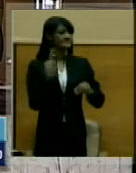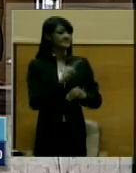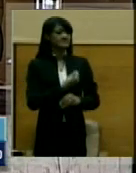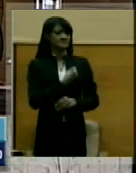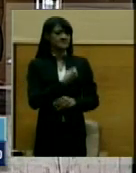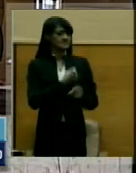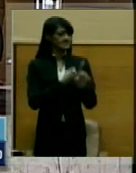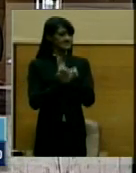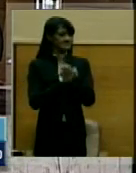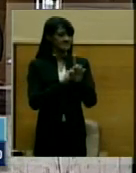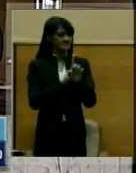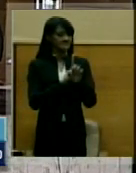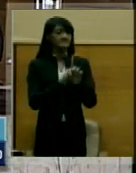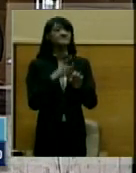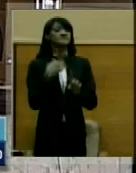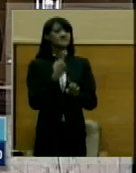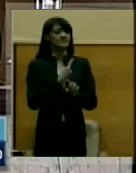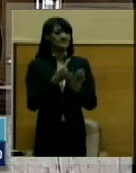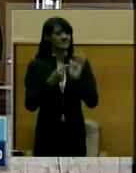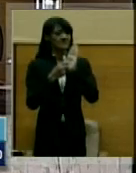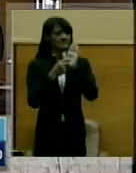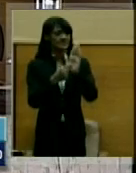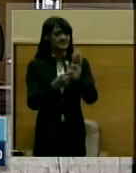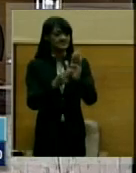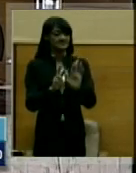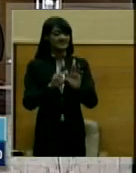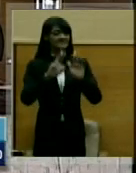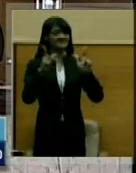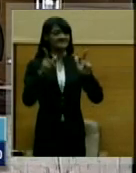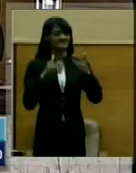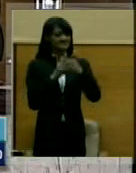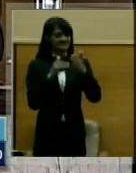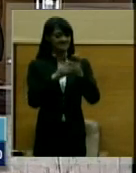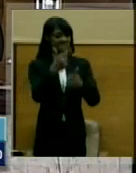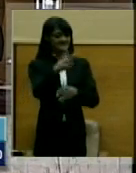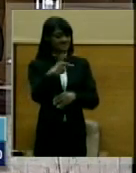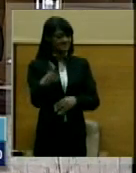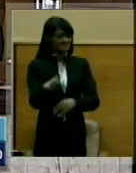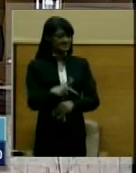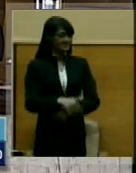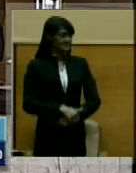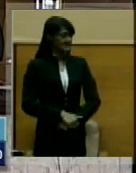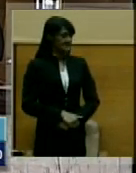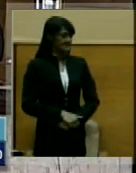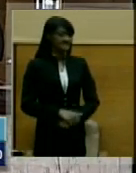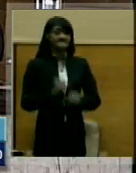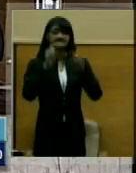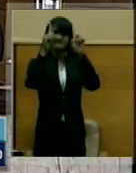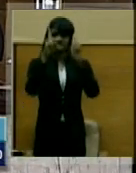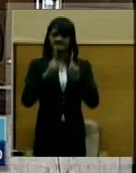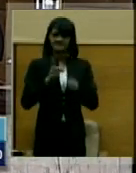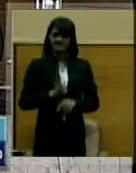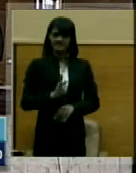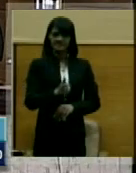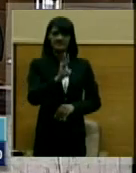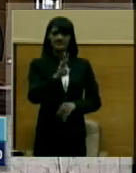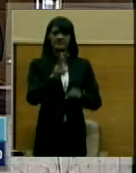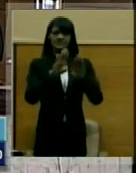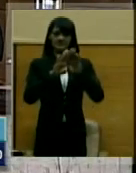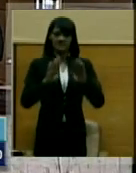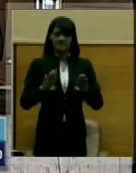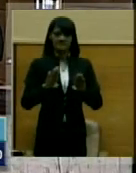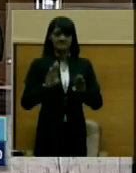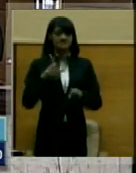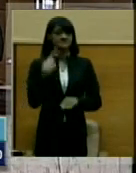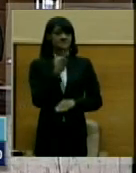Não, representando mais nenhum obstáculo daqui para frente. A deficiência continua conosco. É uma de